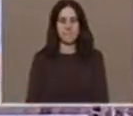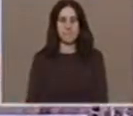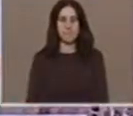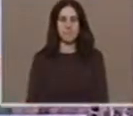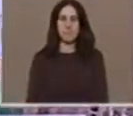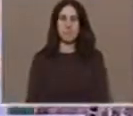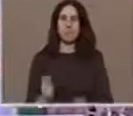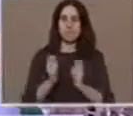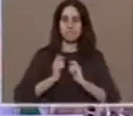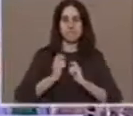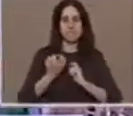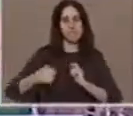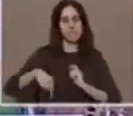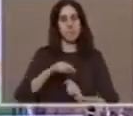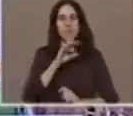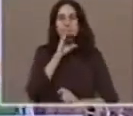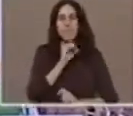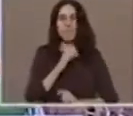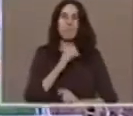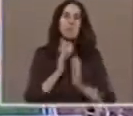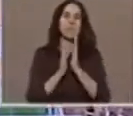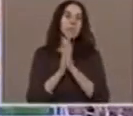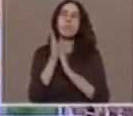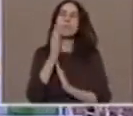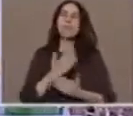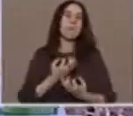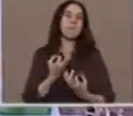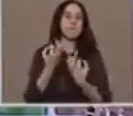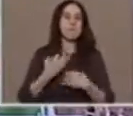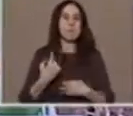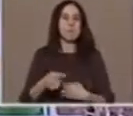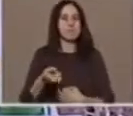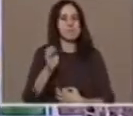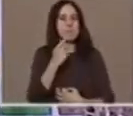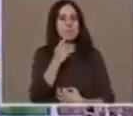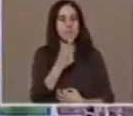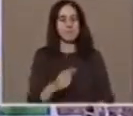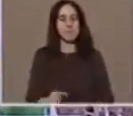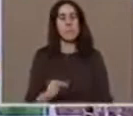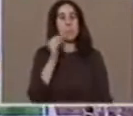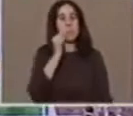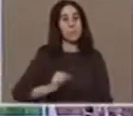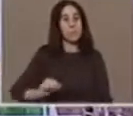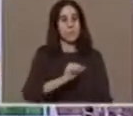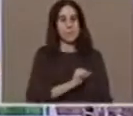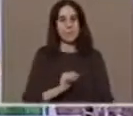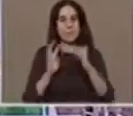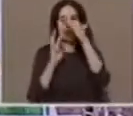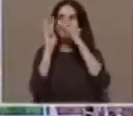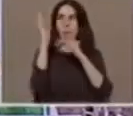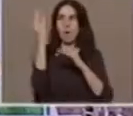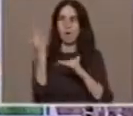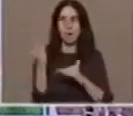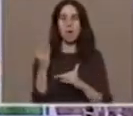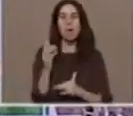nos chamamos e somos de facto filhos amados de Deus, ousamos dizer: Pai nosso, que estás nos céus,